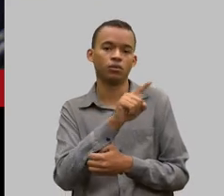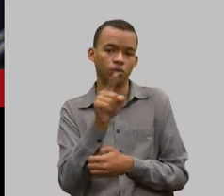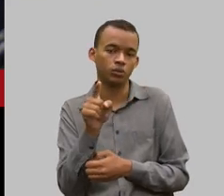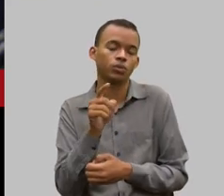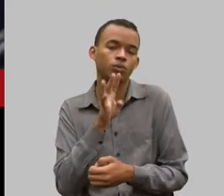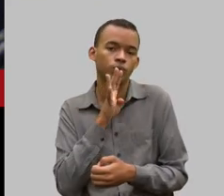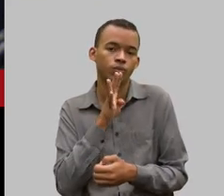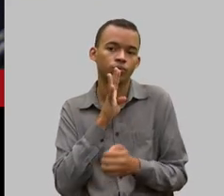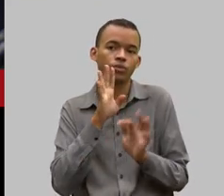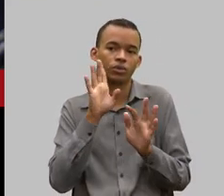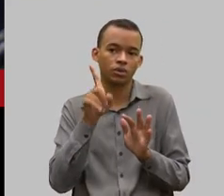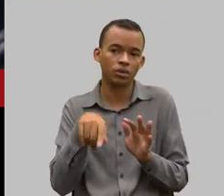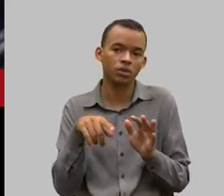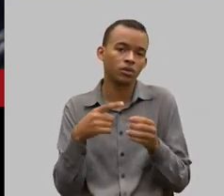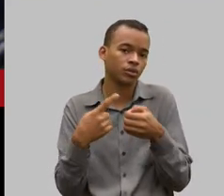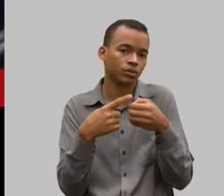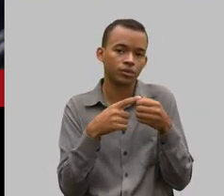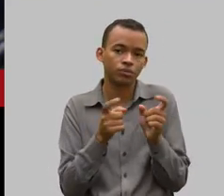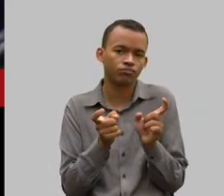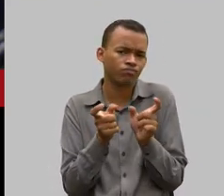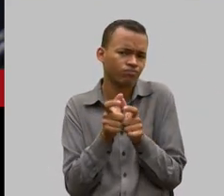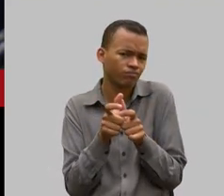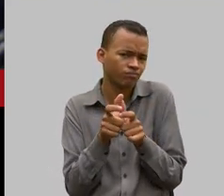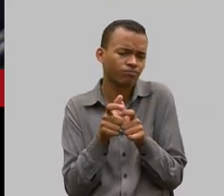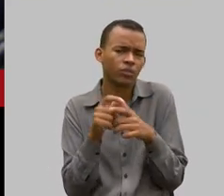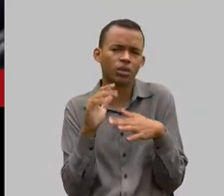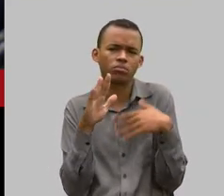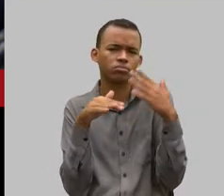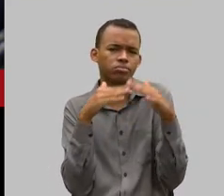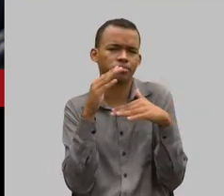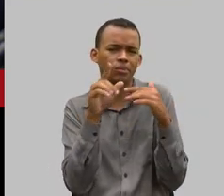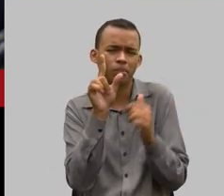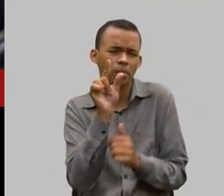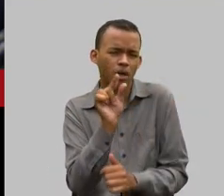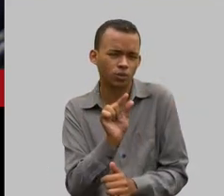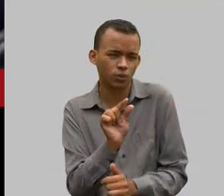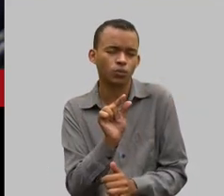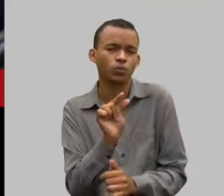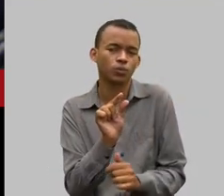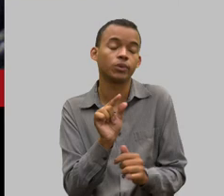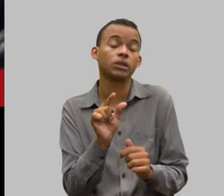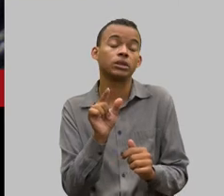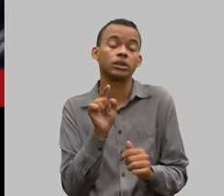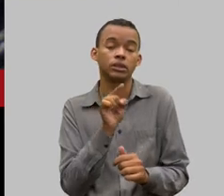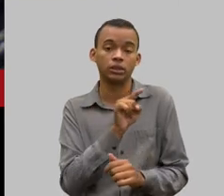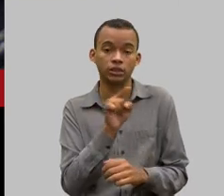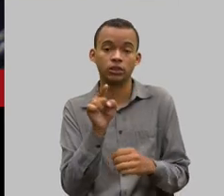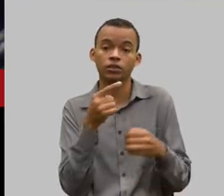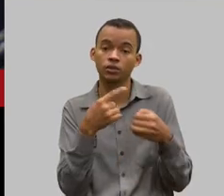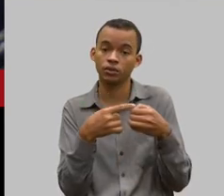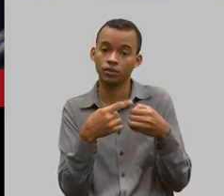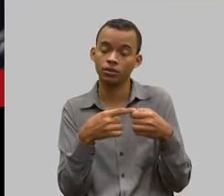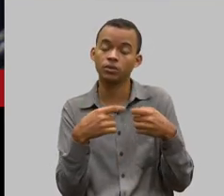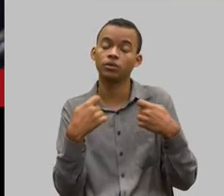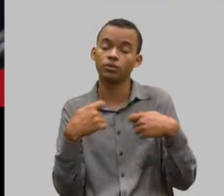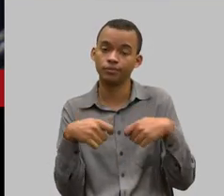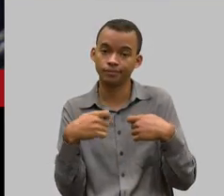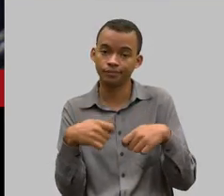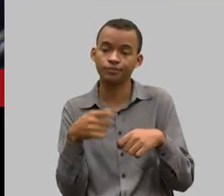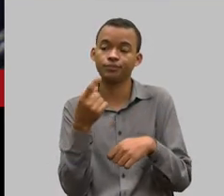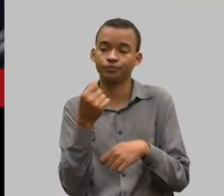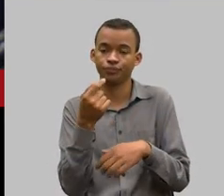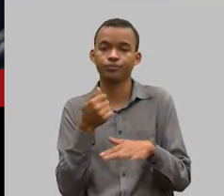pequenas com o índice de desenvolvimento Baixo Cidade essas que depende dessas emendas desse